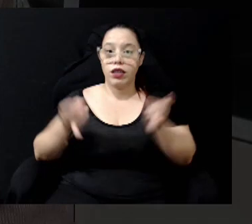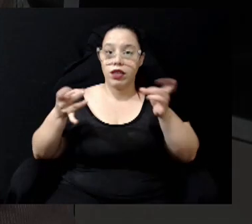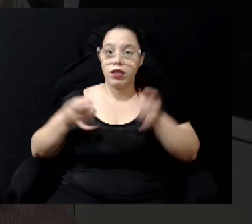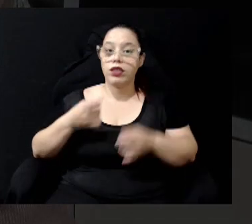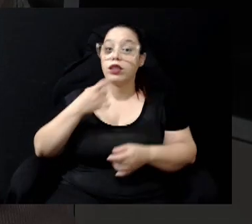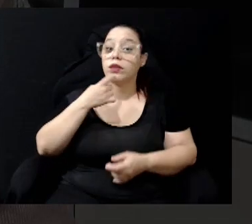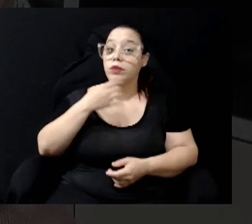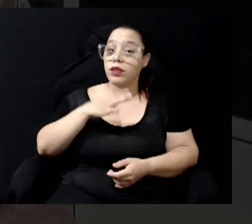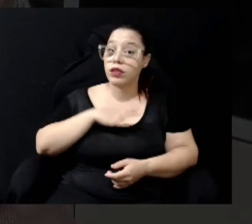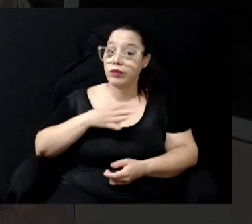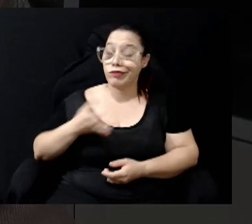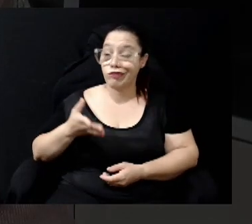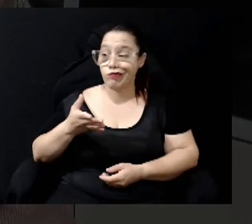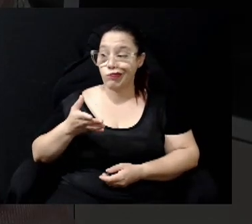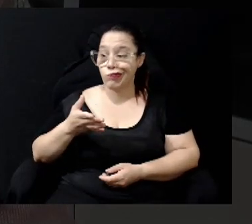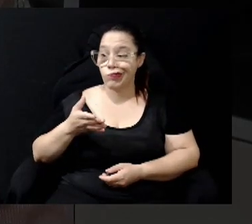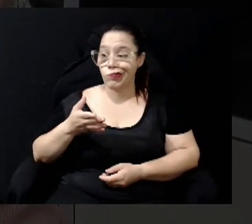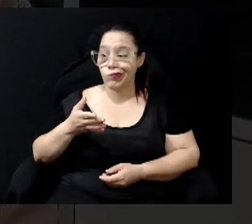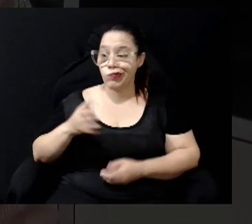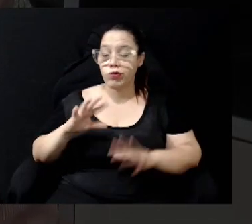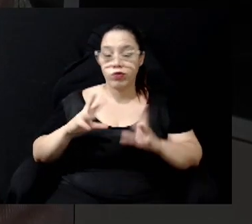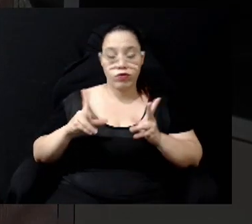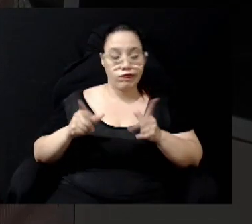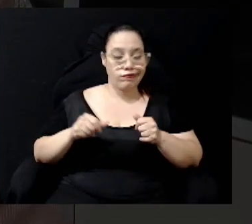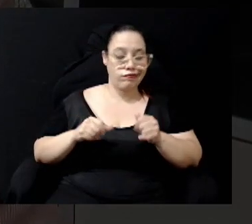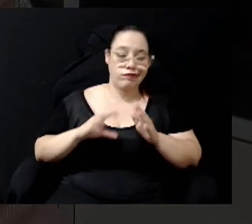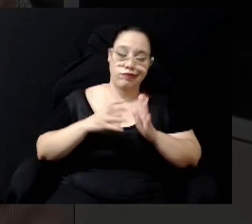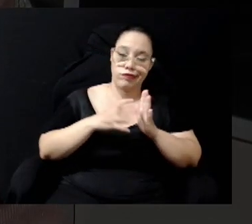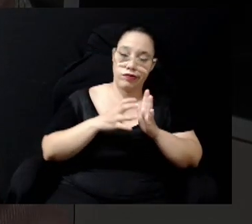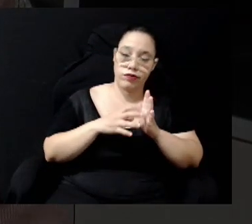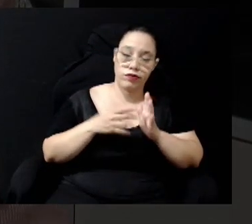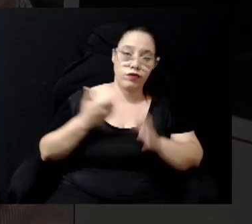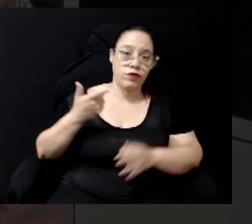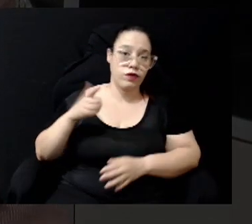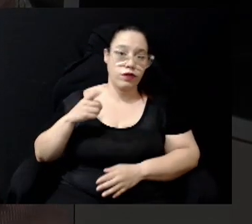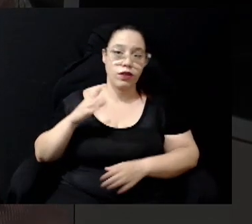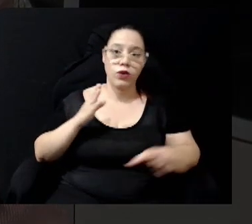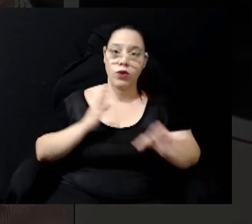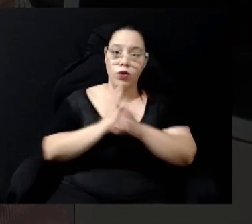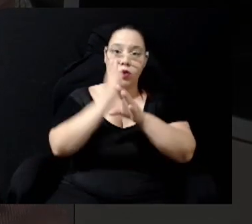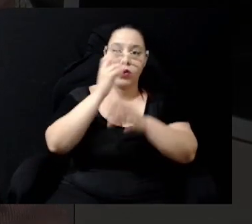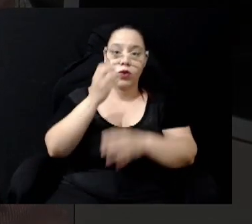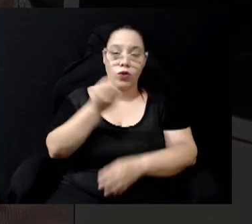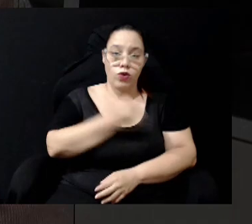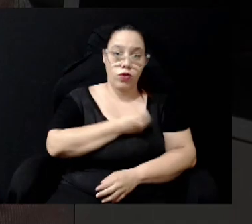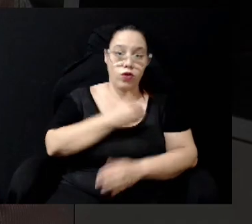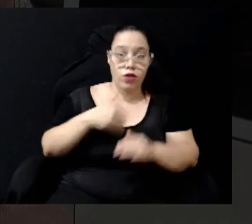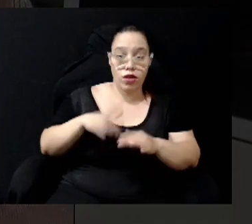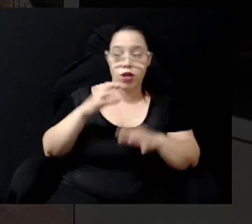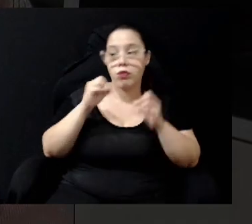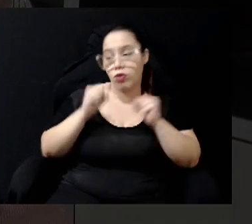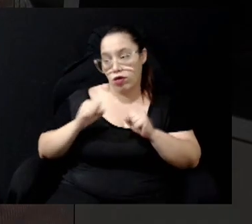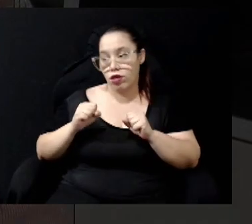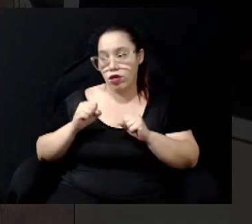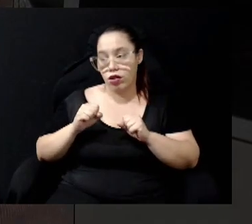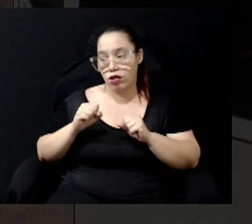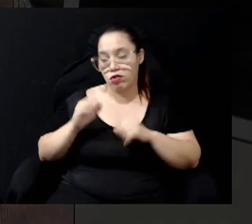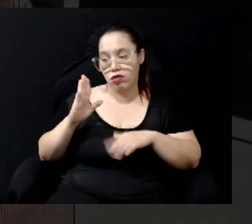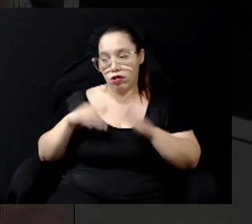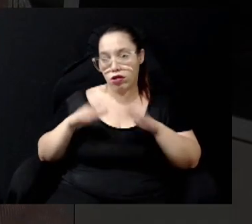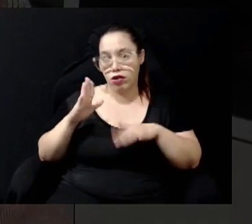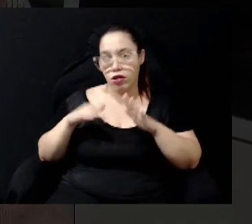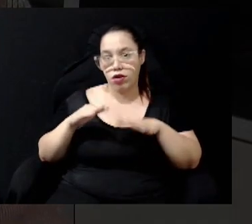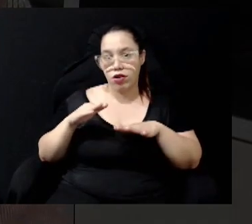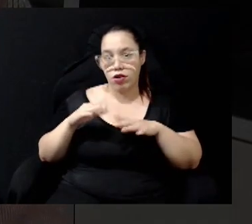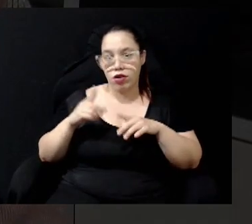mas no modo geral os partidos não atingem às vezes o número máximo que podem, que é normalmente o